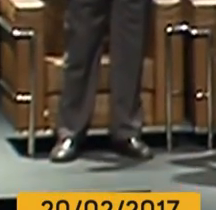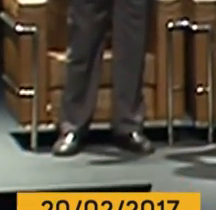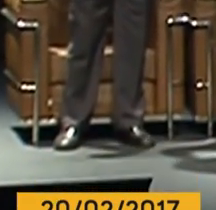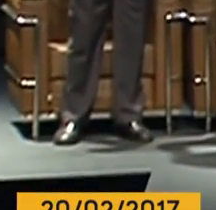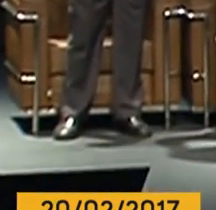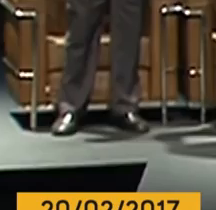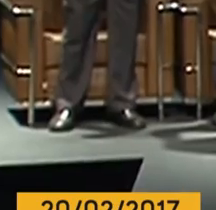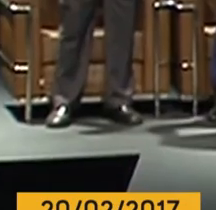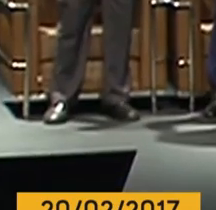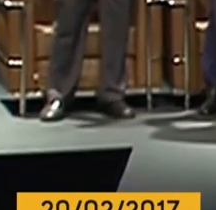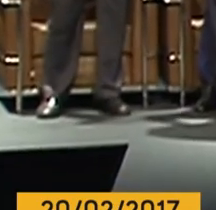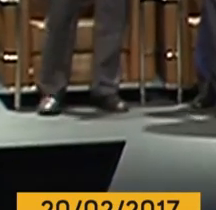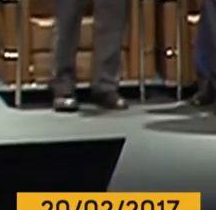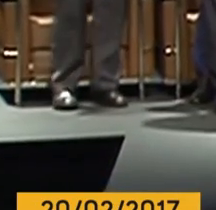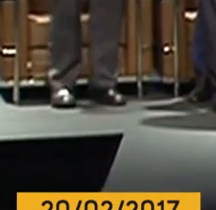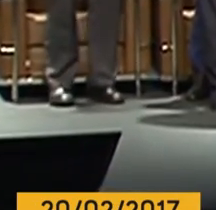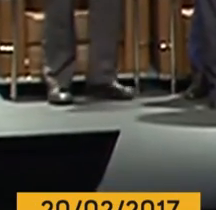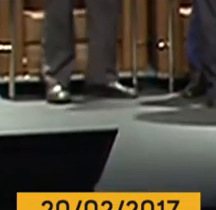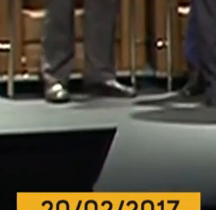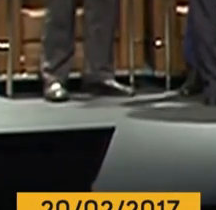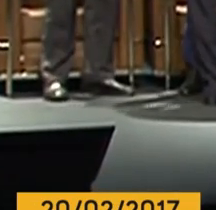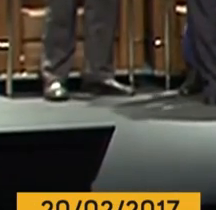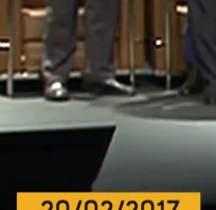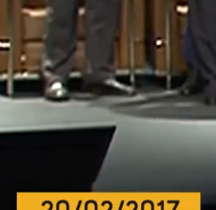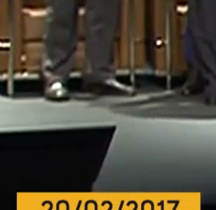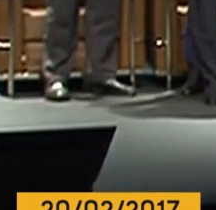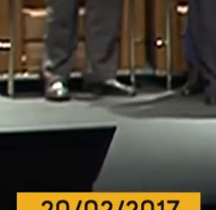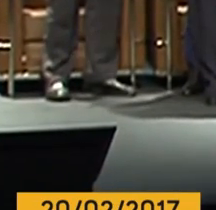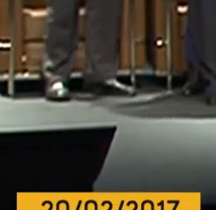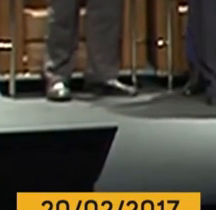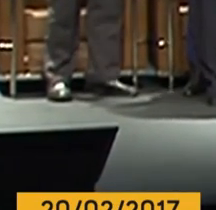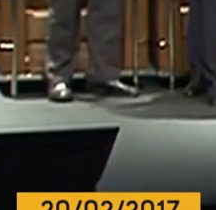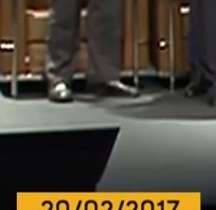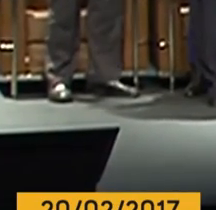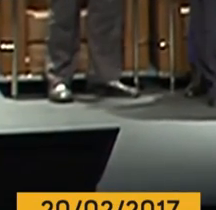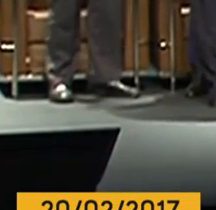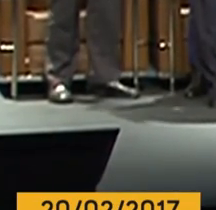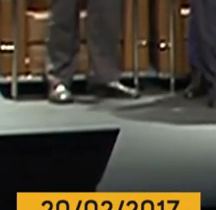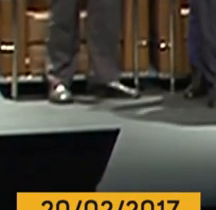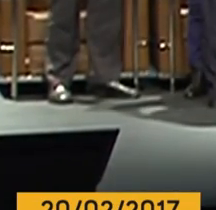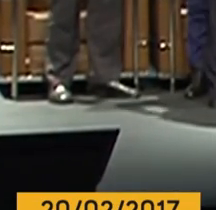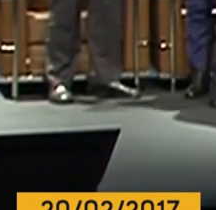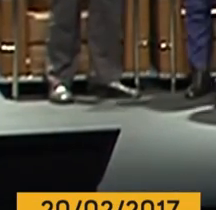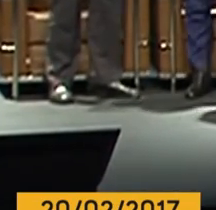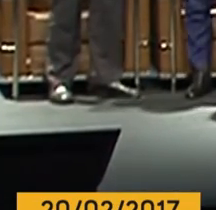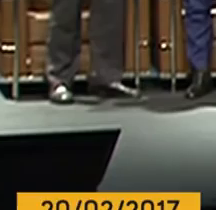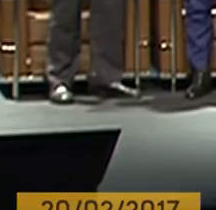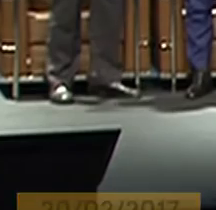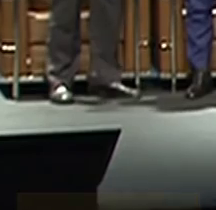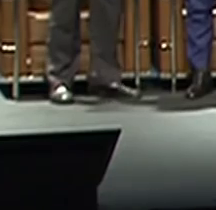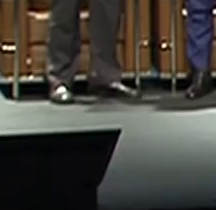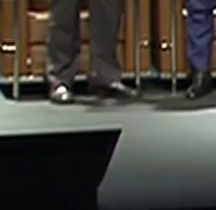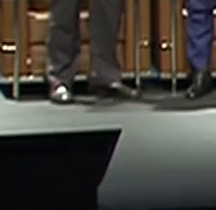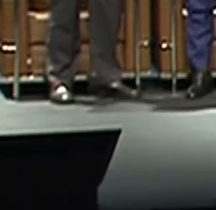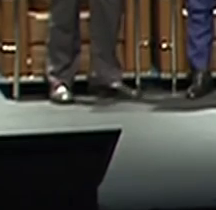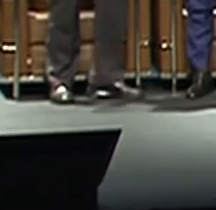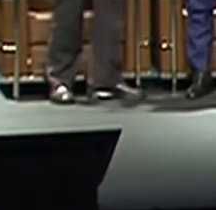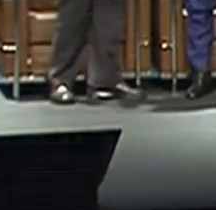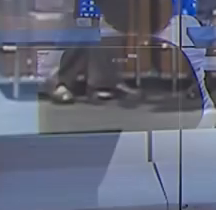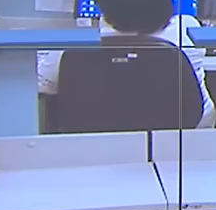Senhoras e senhores, peço a todos que permaneçam no recinto. As autoridades vão se retirar do ambiente, onde vão atender a